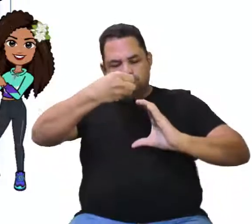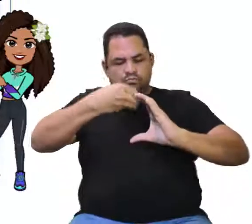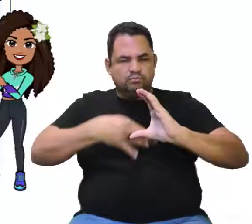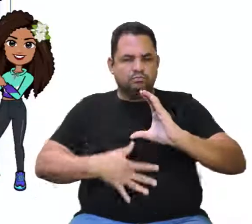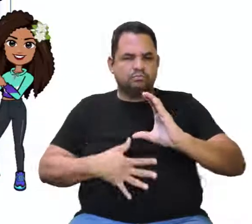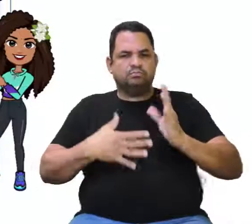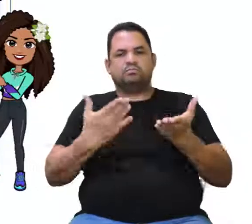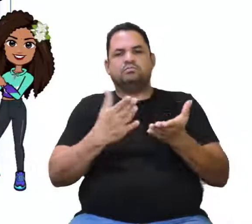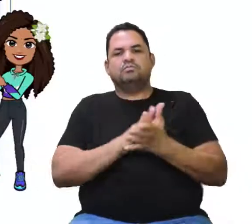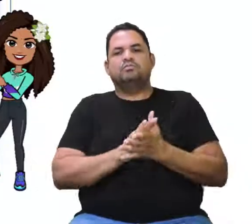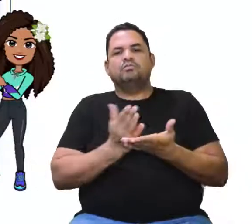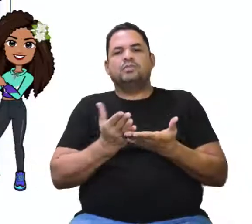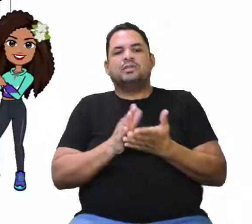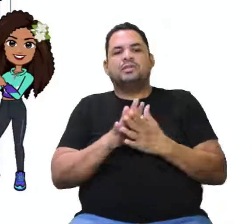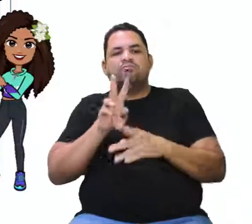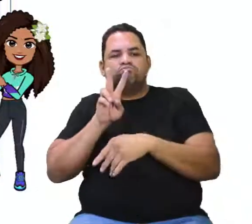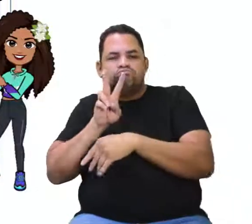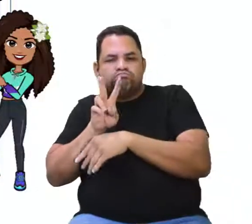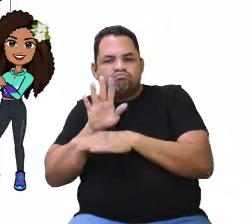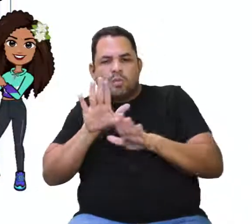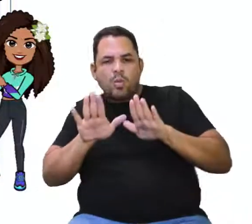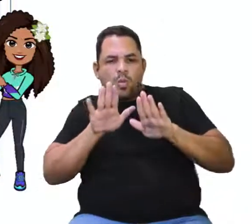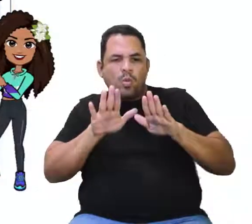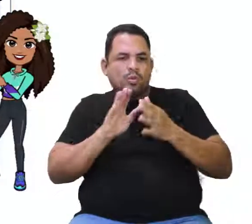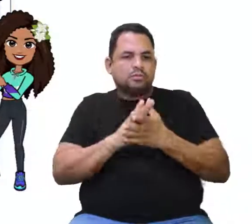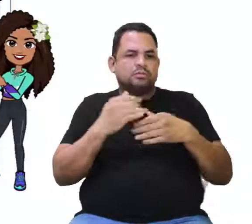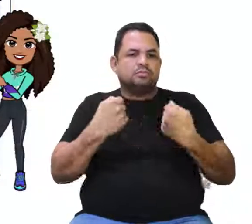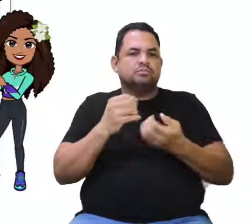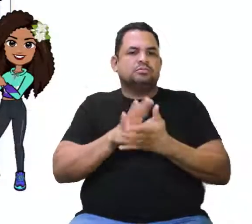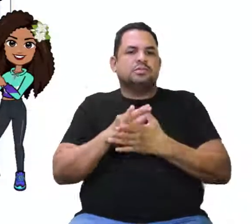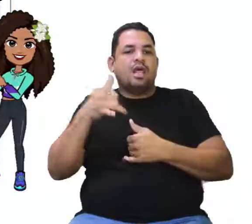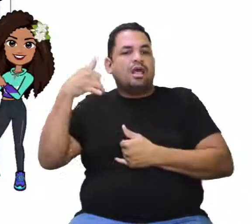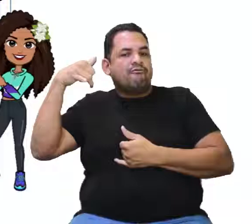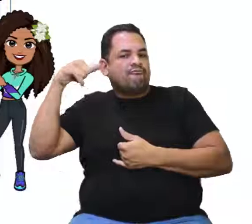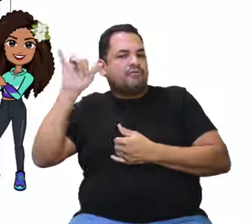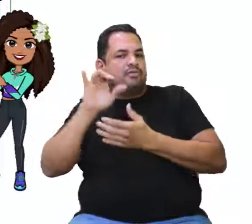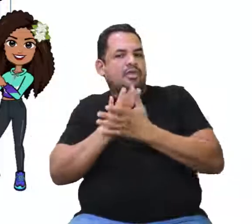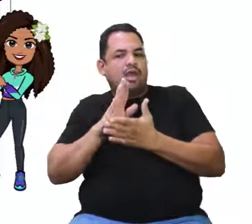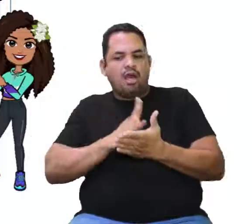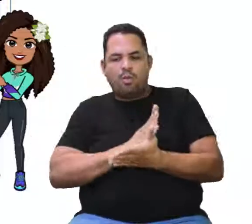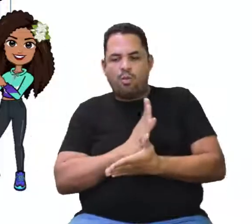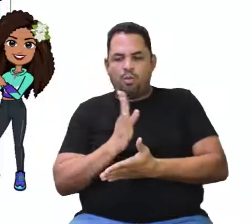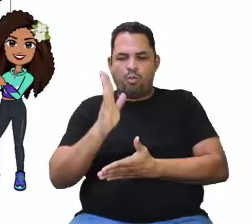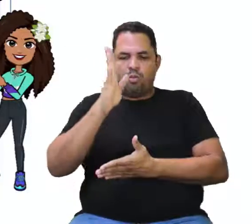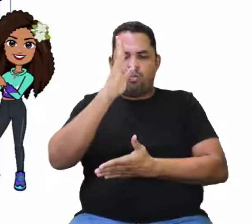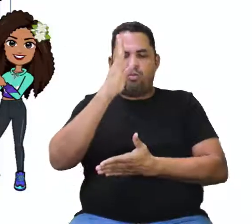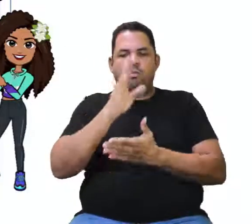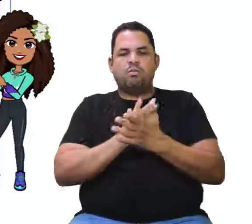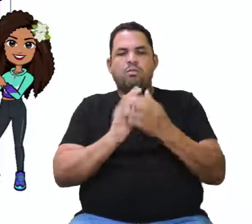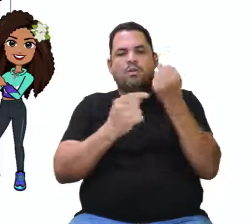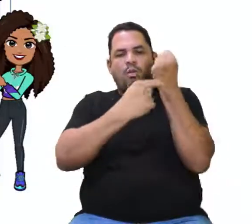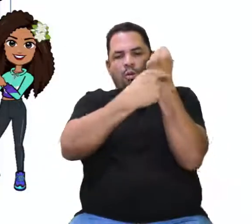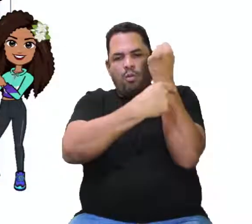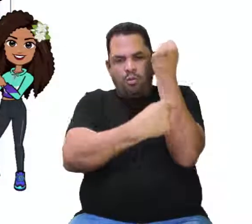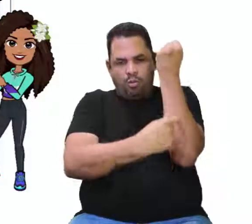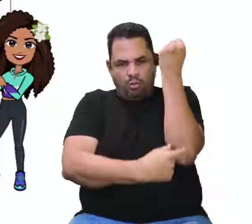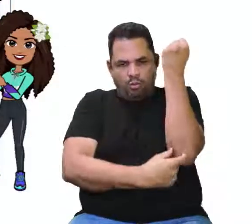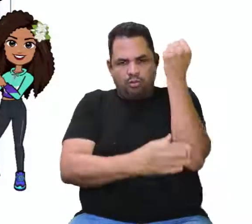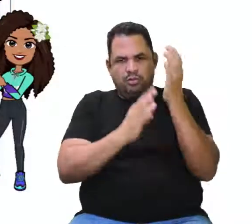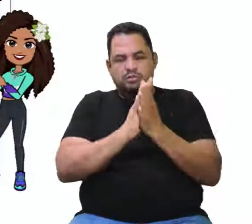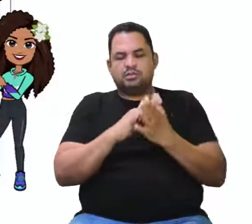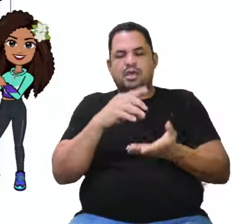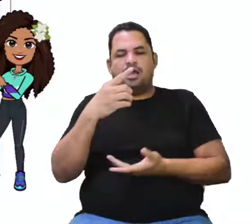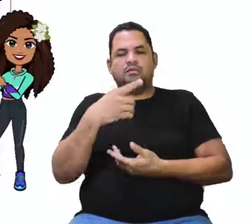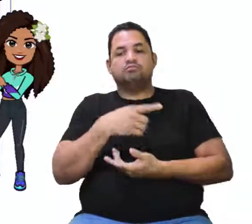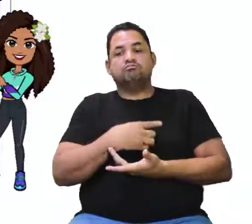tipos, características e cuidados que são preventivos com os desvios posturais da coluna vertebral